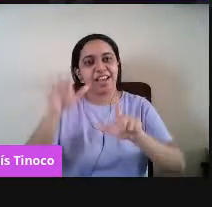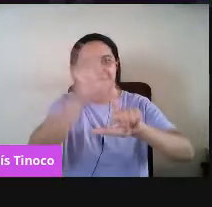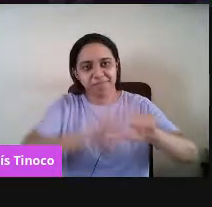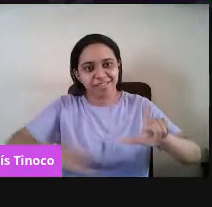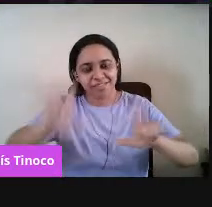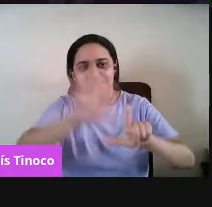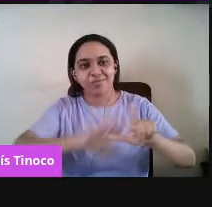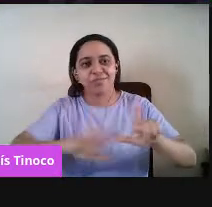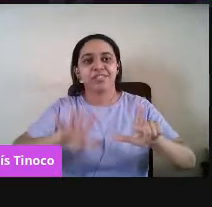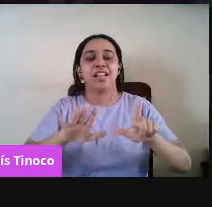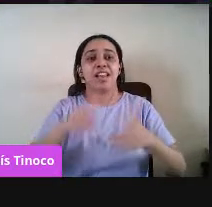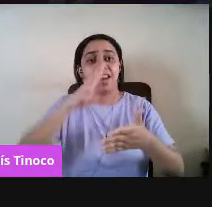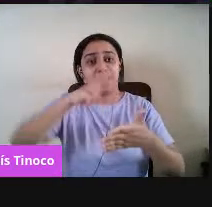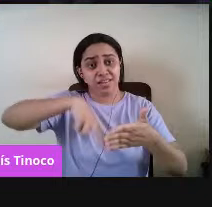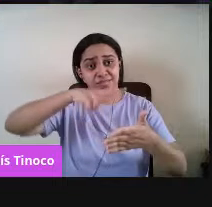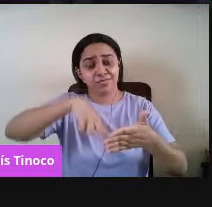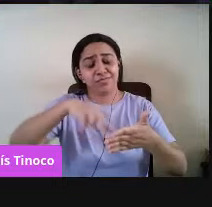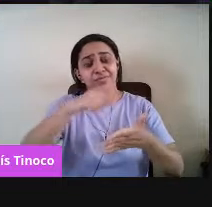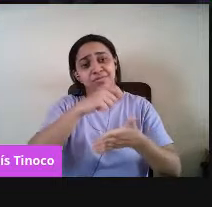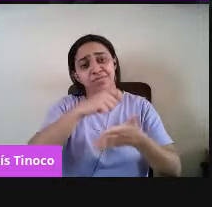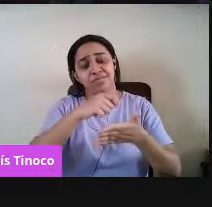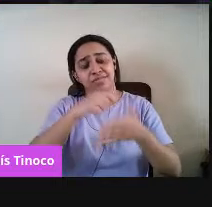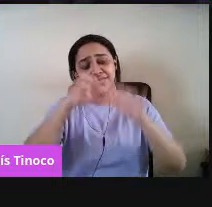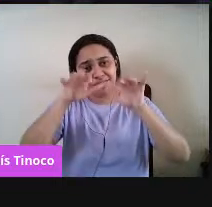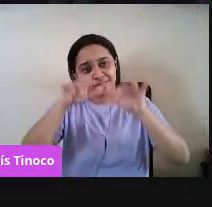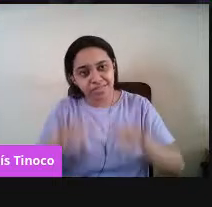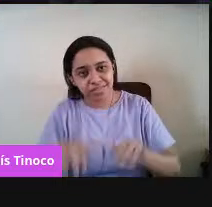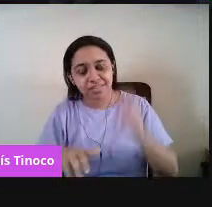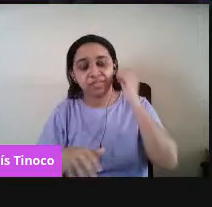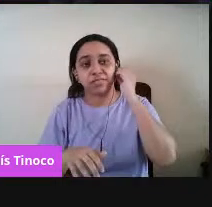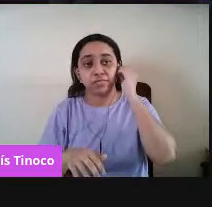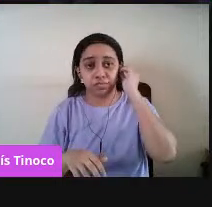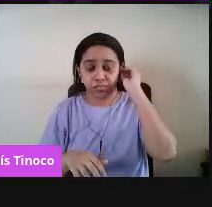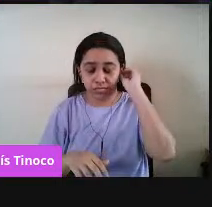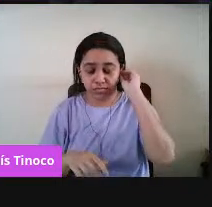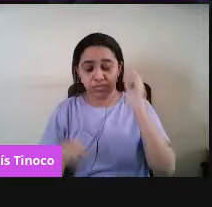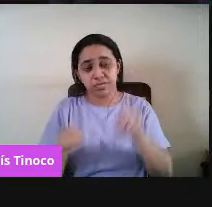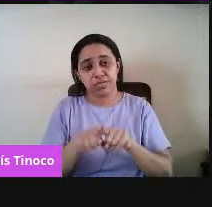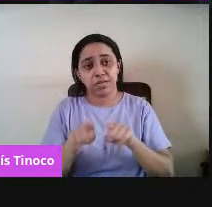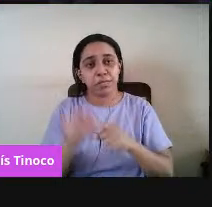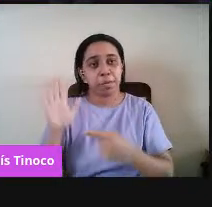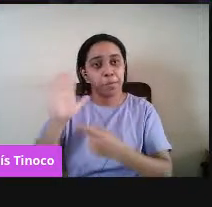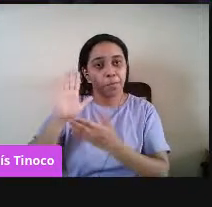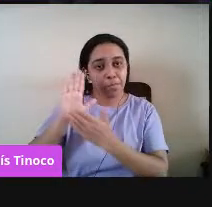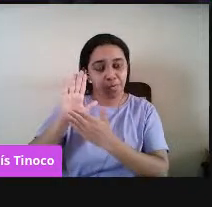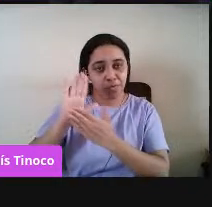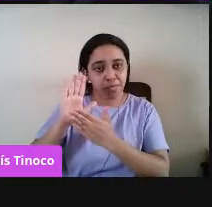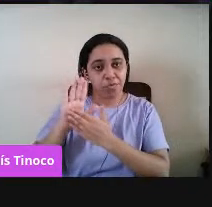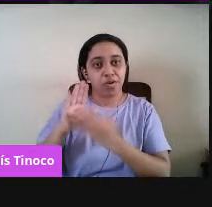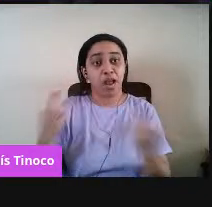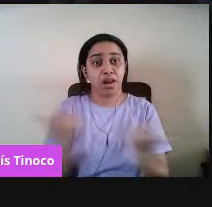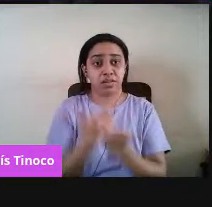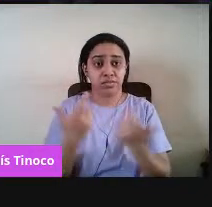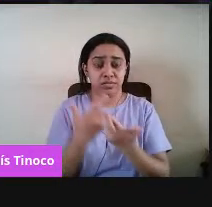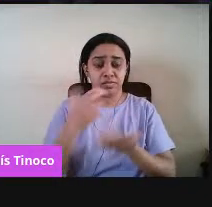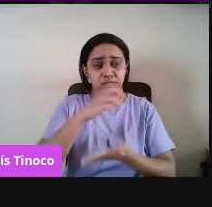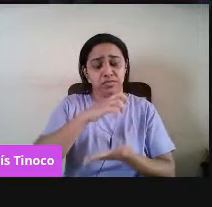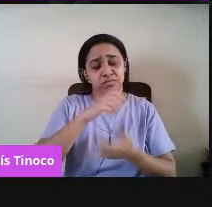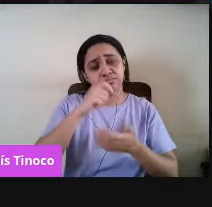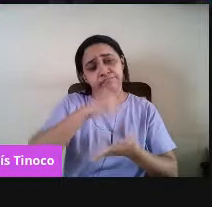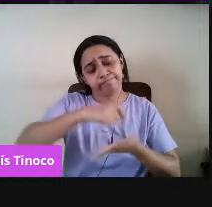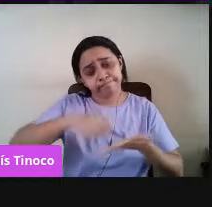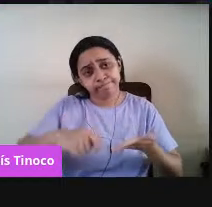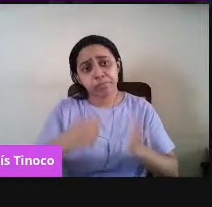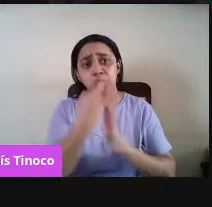do texto escrito e o texto icônico. Subjaz a essa proposta uma interseção, a escrita. Ainda que um texto tenha